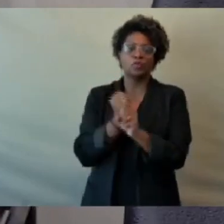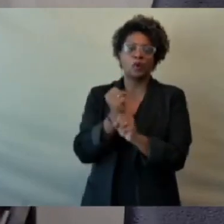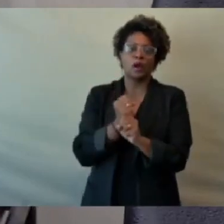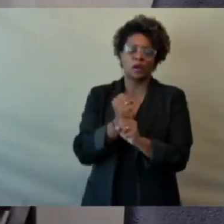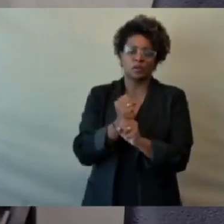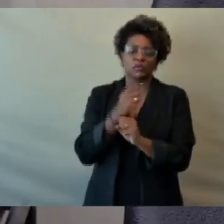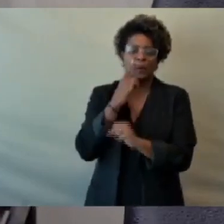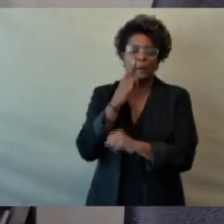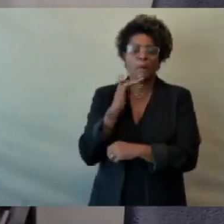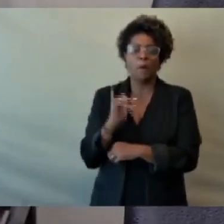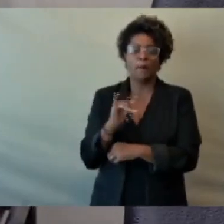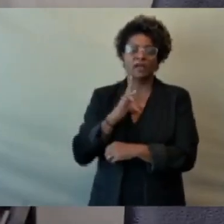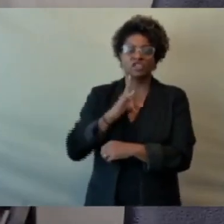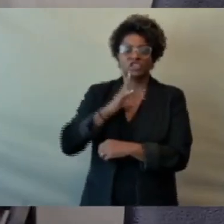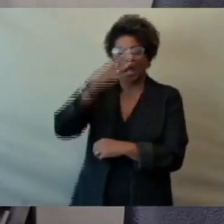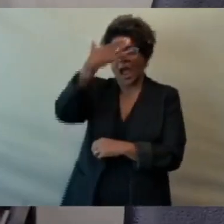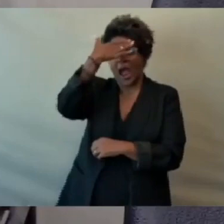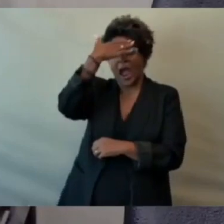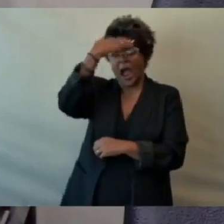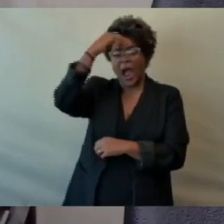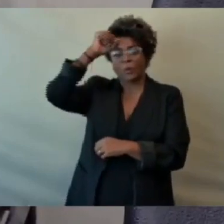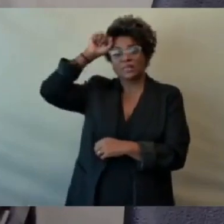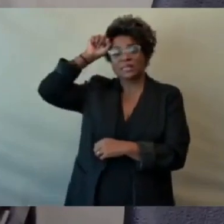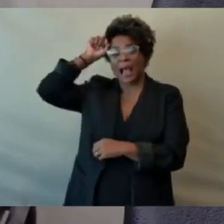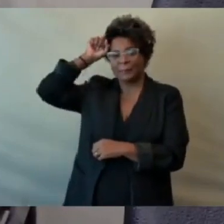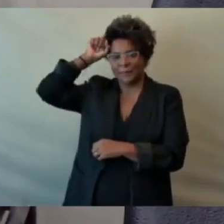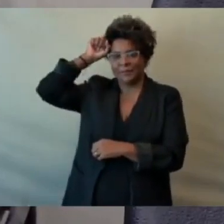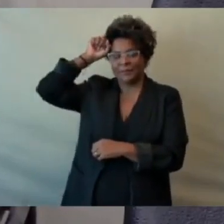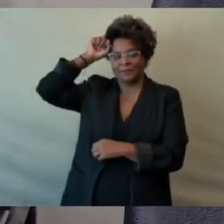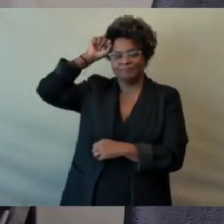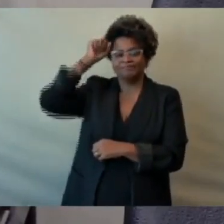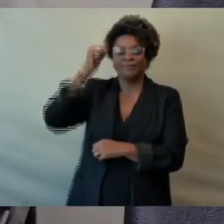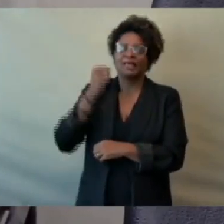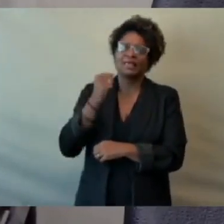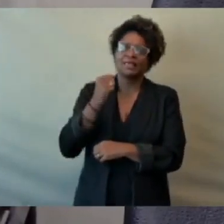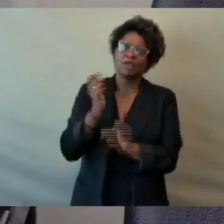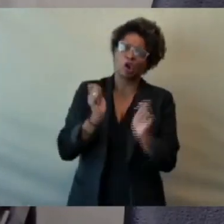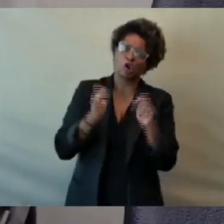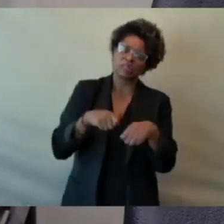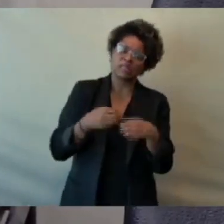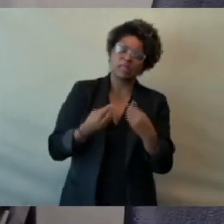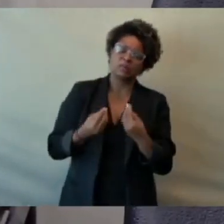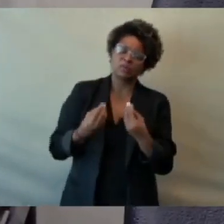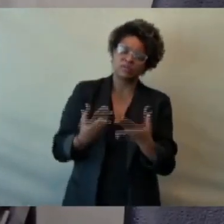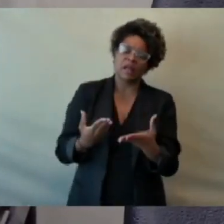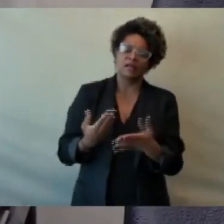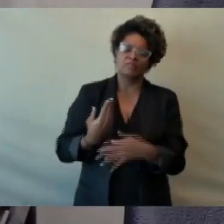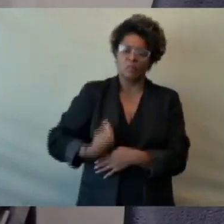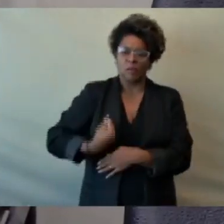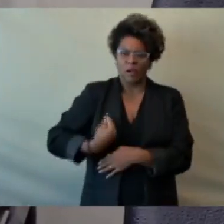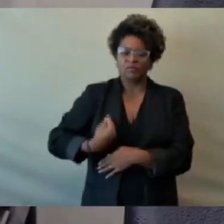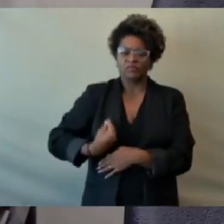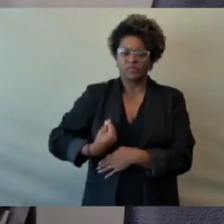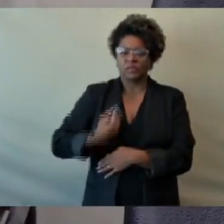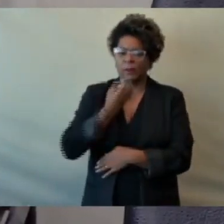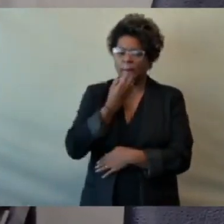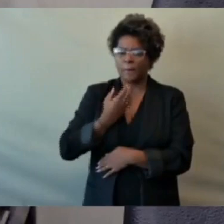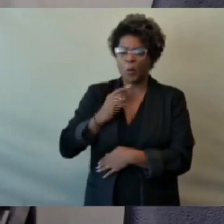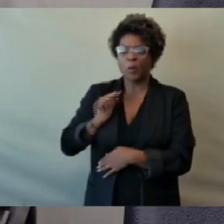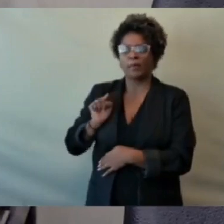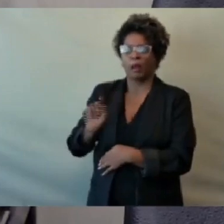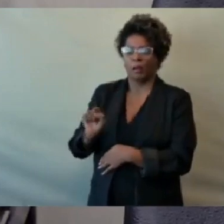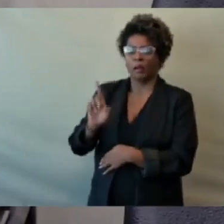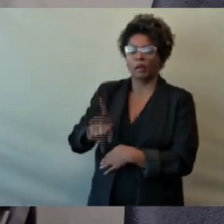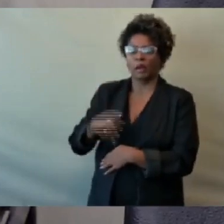graças a Deus, a gente conseguiu dar uma sobrevida para ele bastante importante. E também, graças a Deus, e as pessoas que